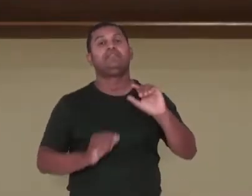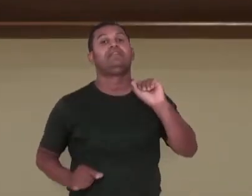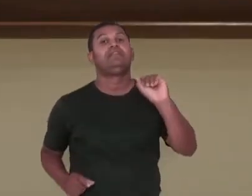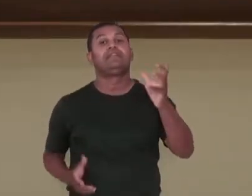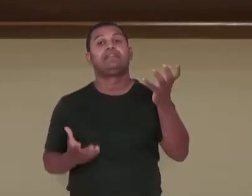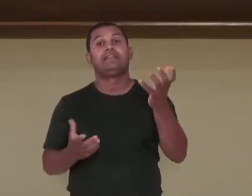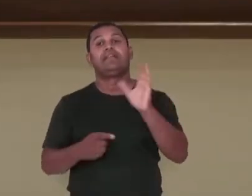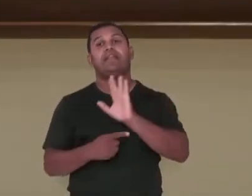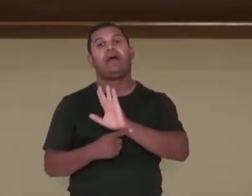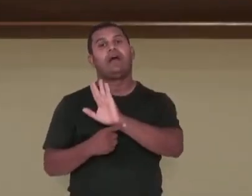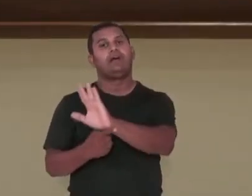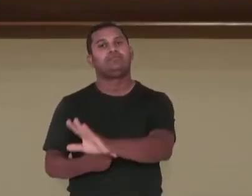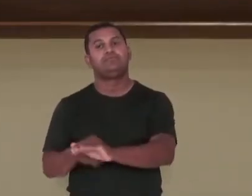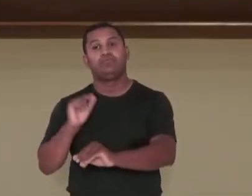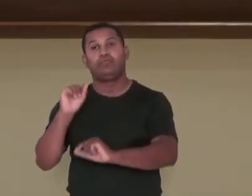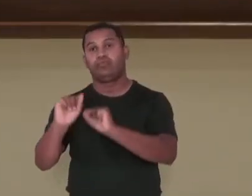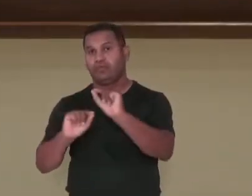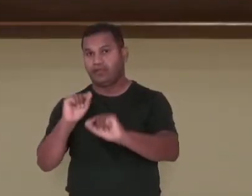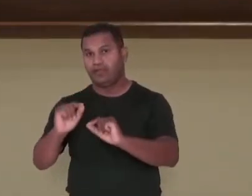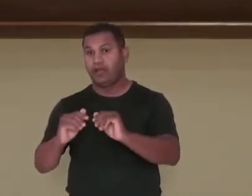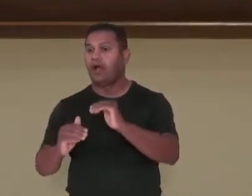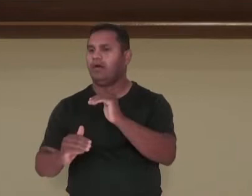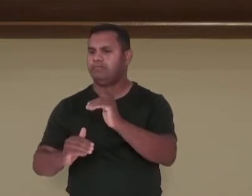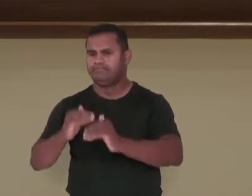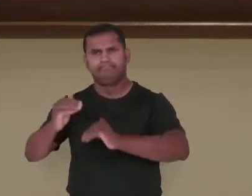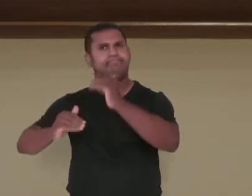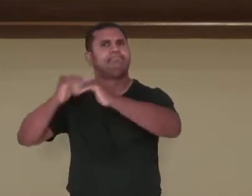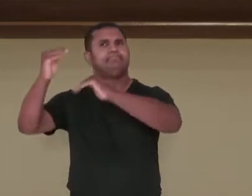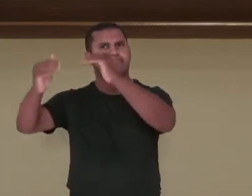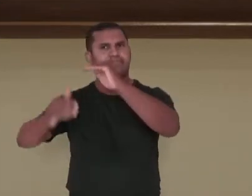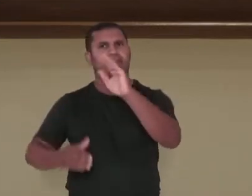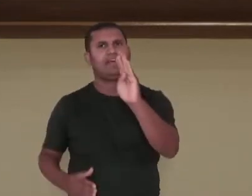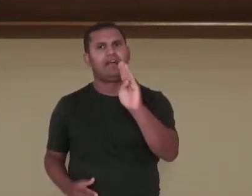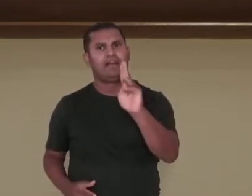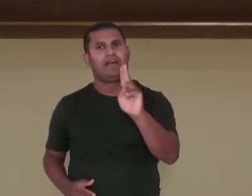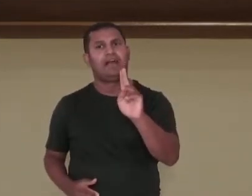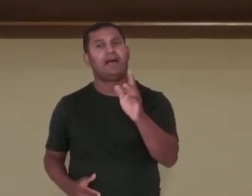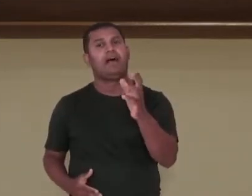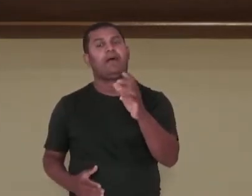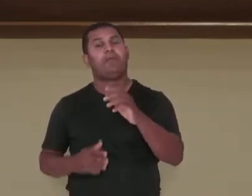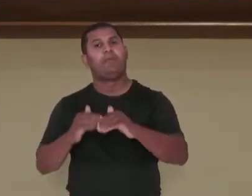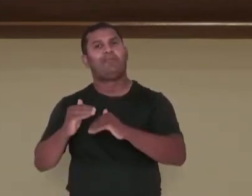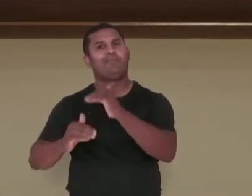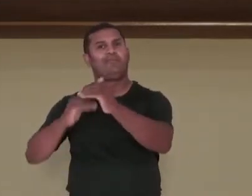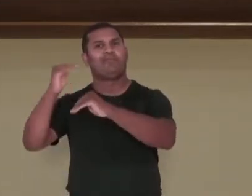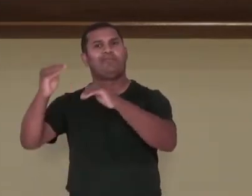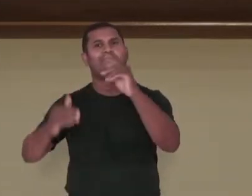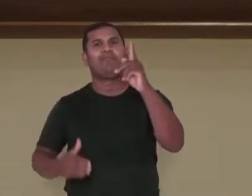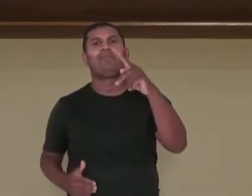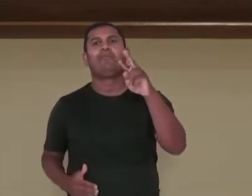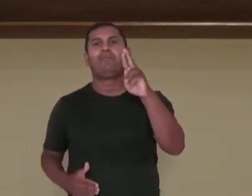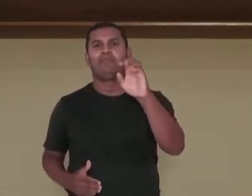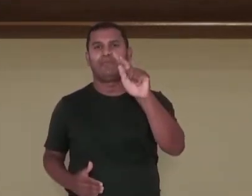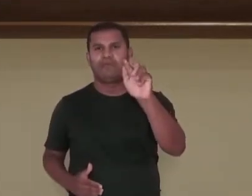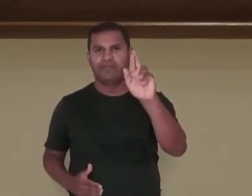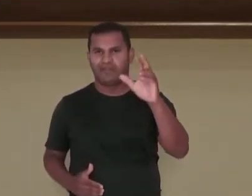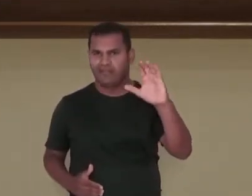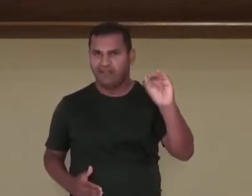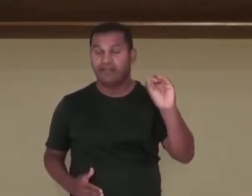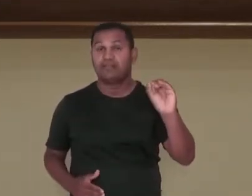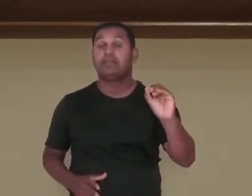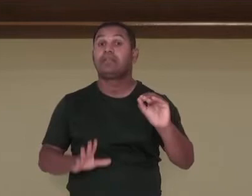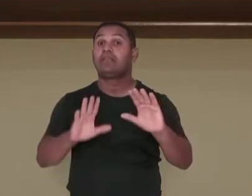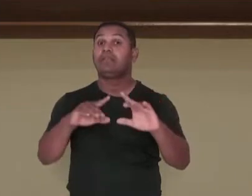uma ideia de progresso, que inclusive está lá inscrita na bandeira, que é a bandeira já dessa primeira república que